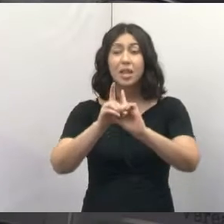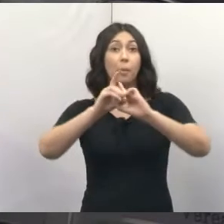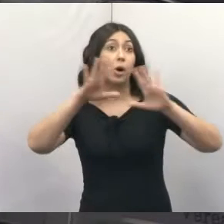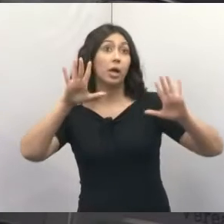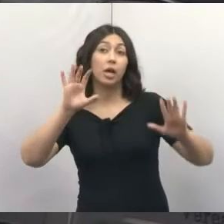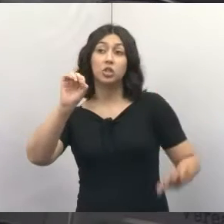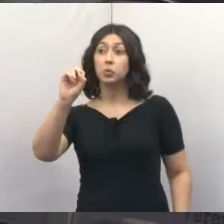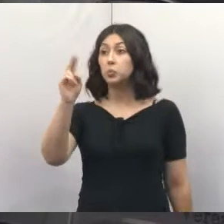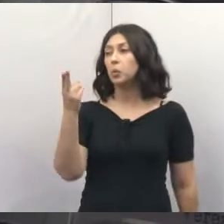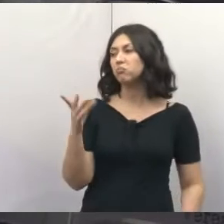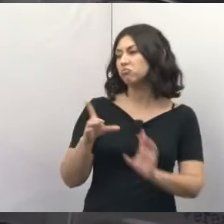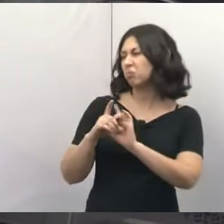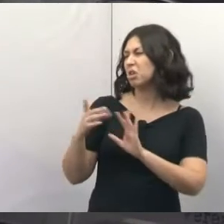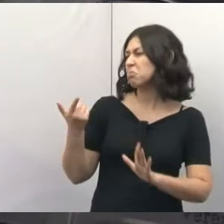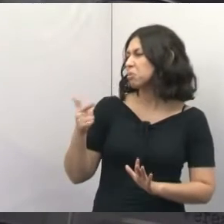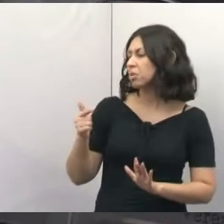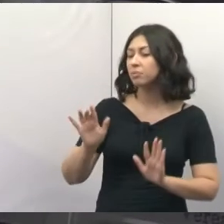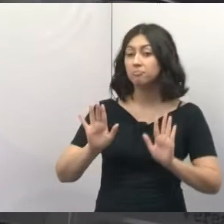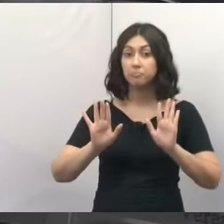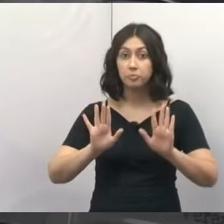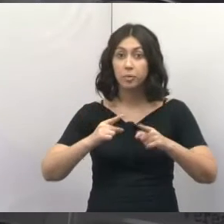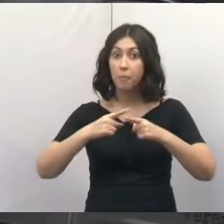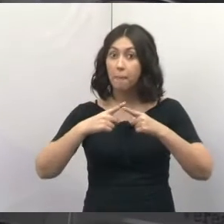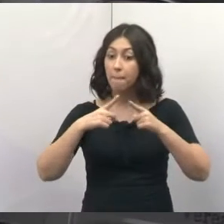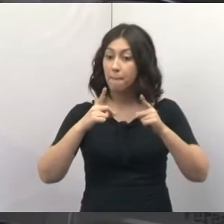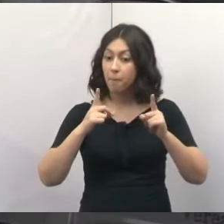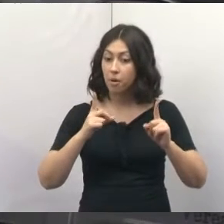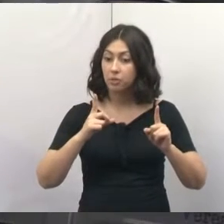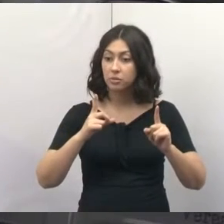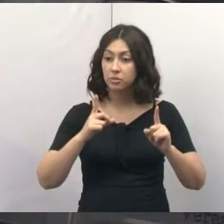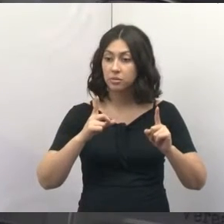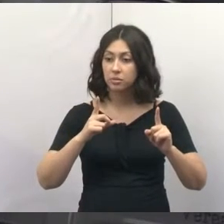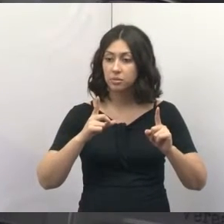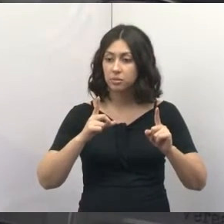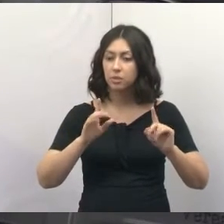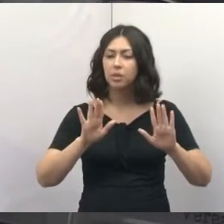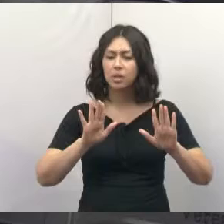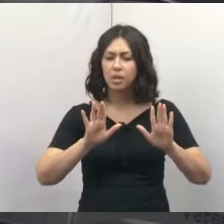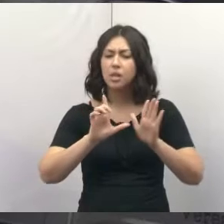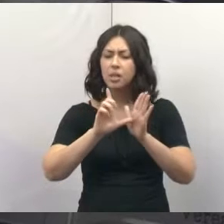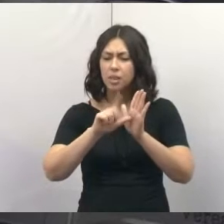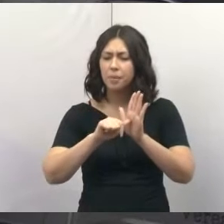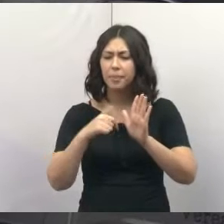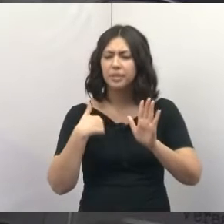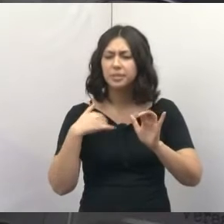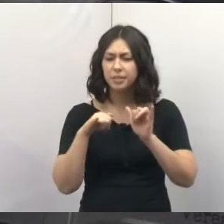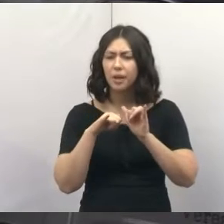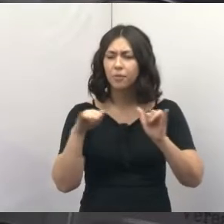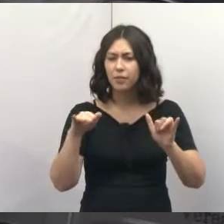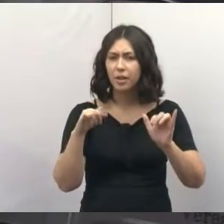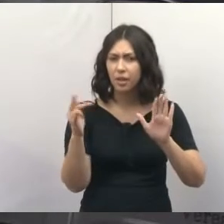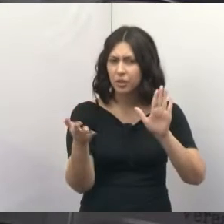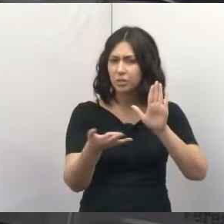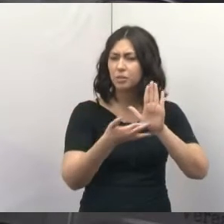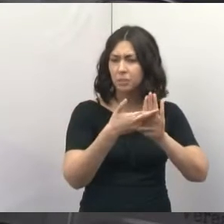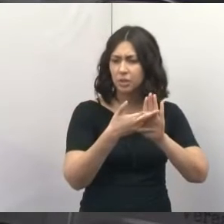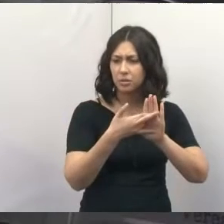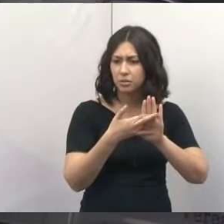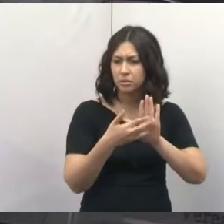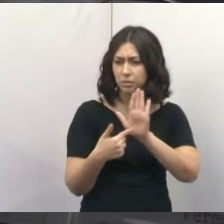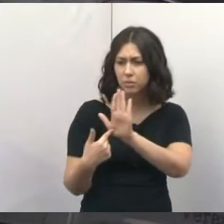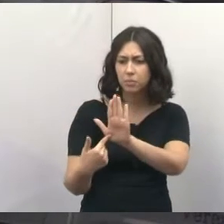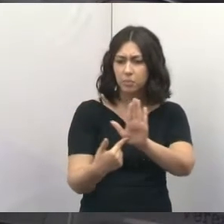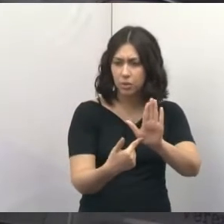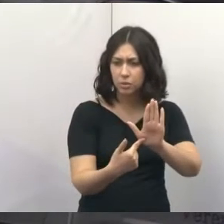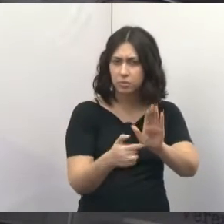democrático ou antidemocrático, porém, pode deixar que daqui a pouco eu falo o enquadramento do regimento interno, daí eu passo para